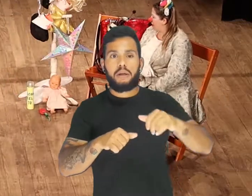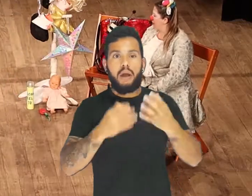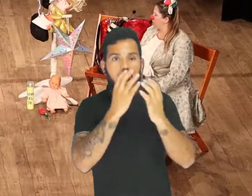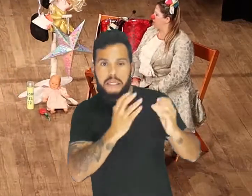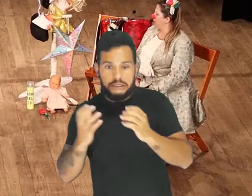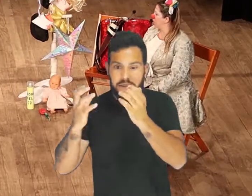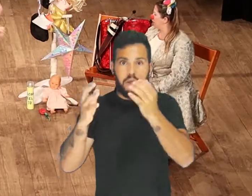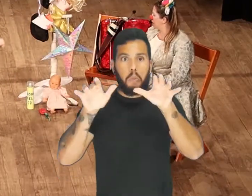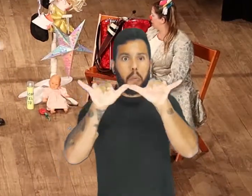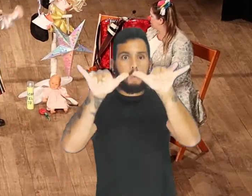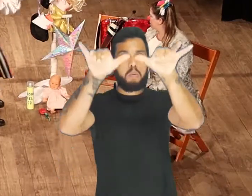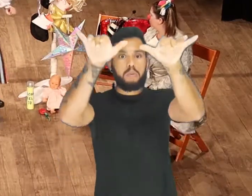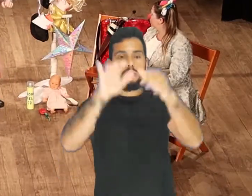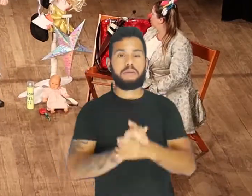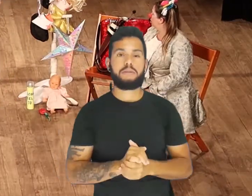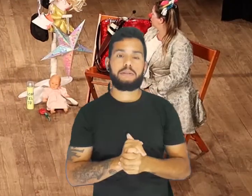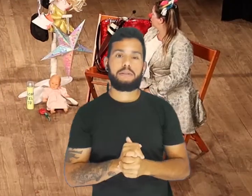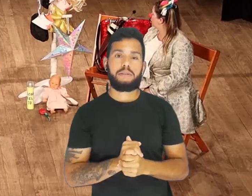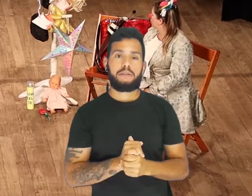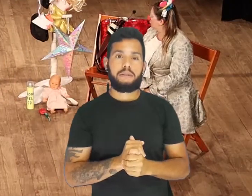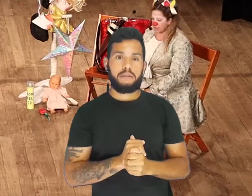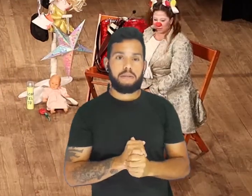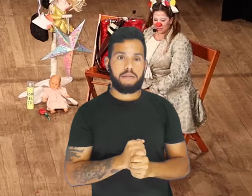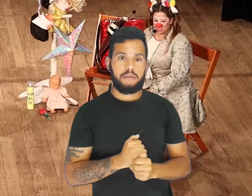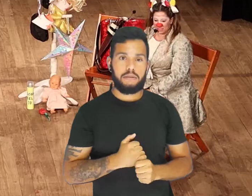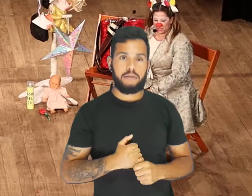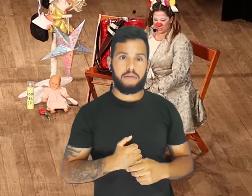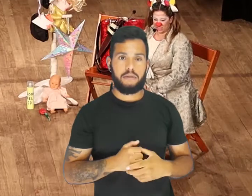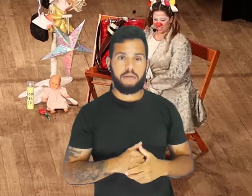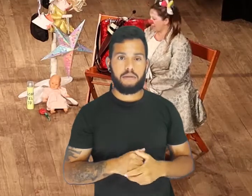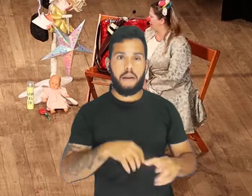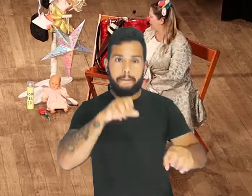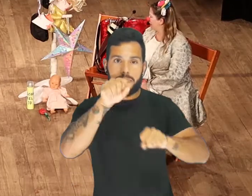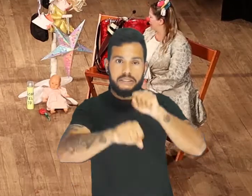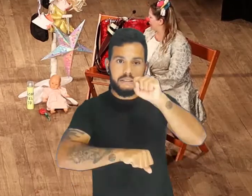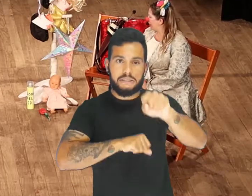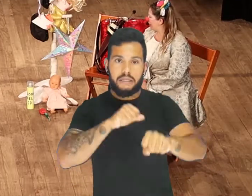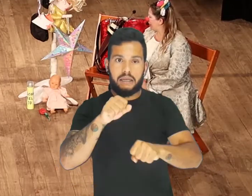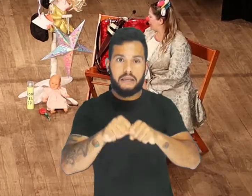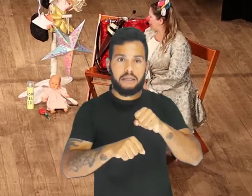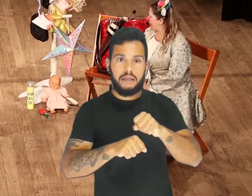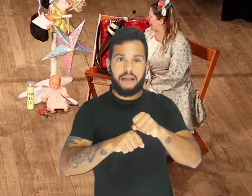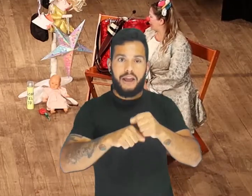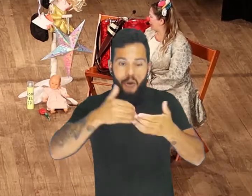bicicleta, voadora, melancia voadora. O meu abacate estava melhor.